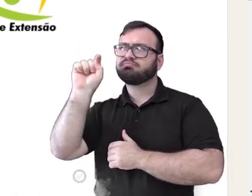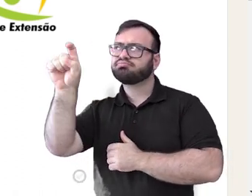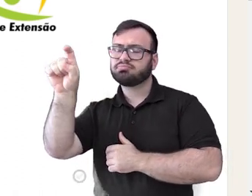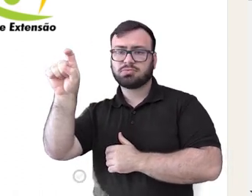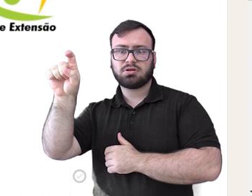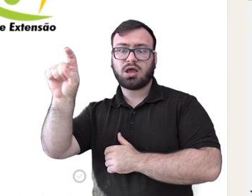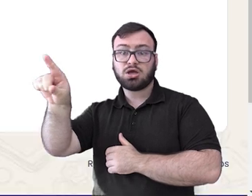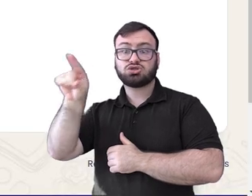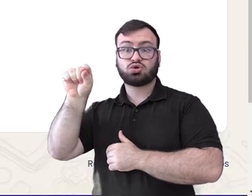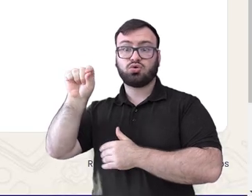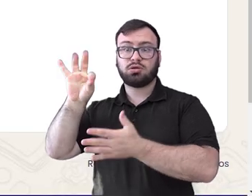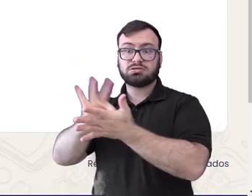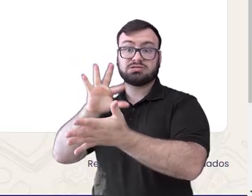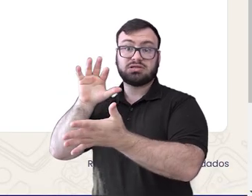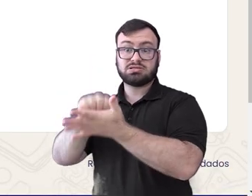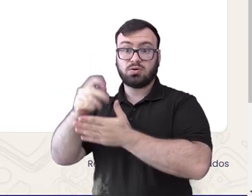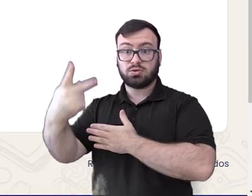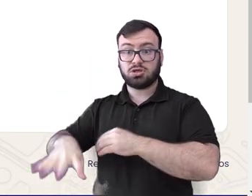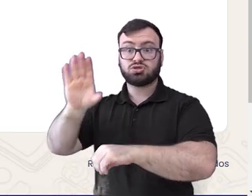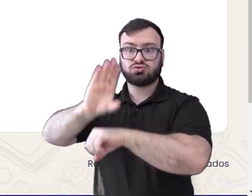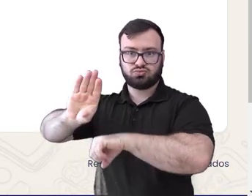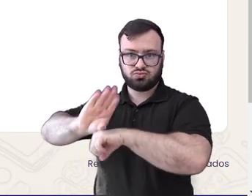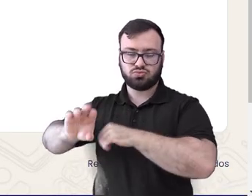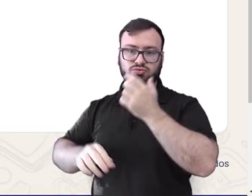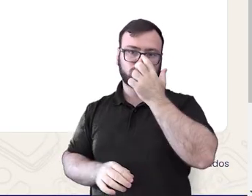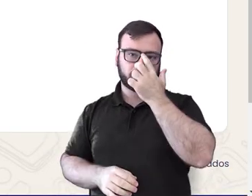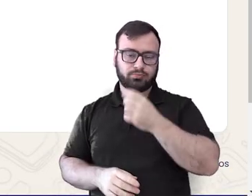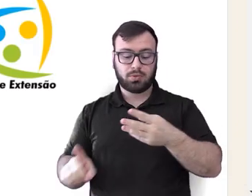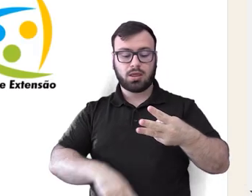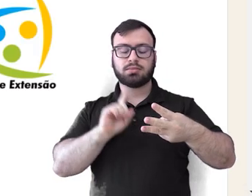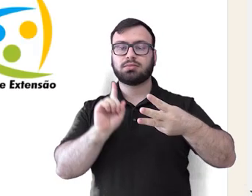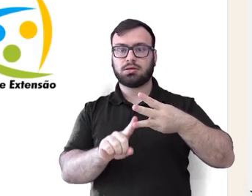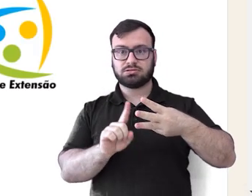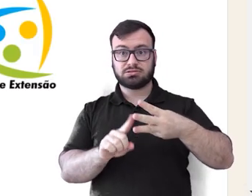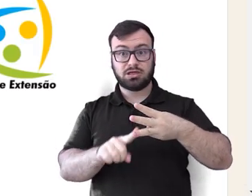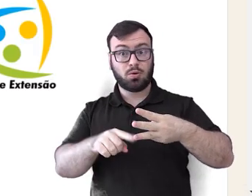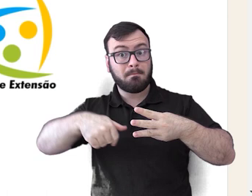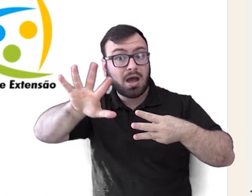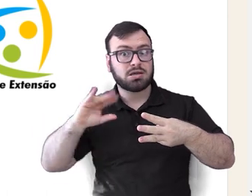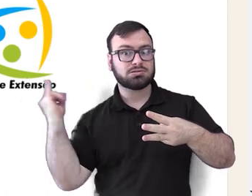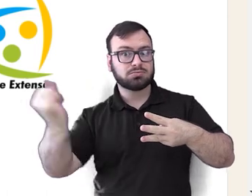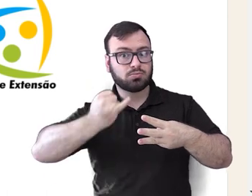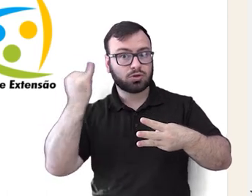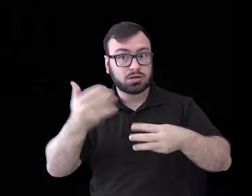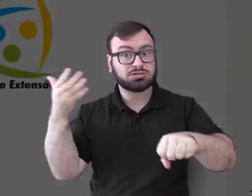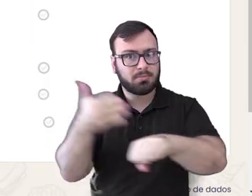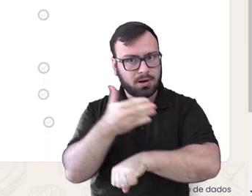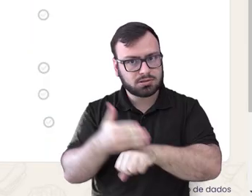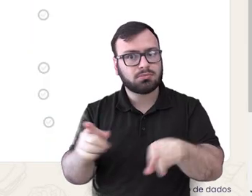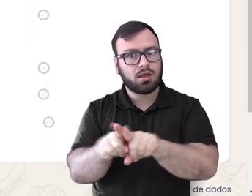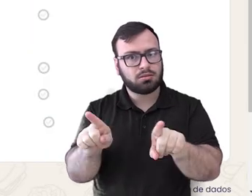direito escolha faça minha inscrição neste curso terceiro lugar e o mais importante é